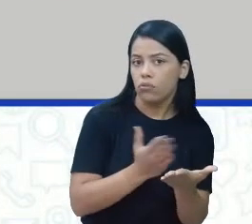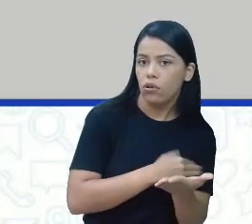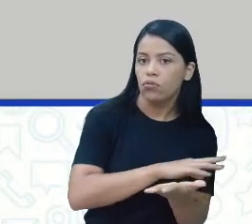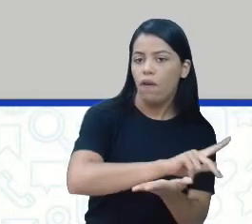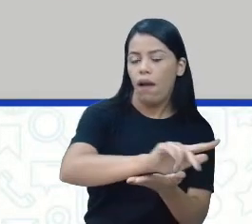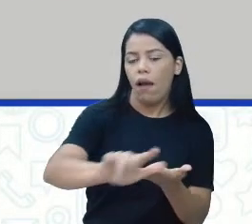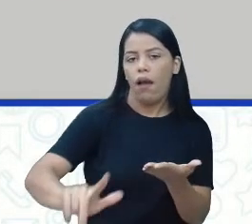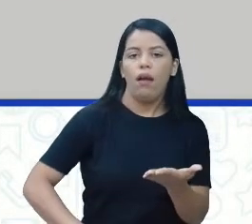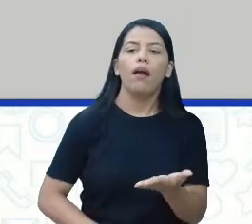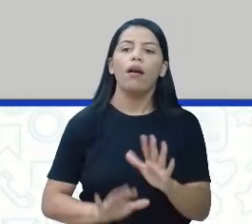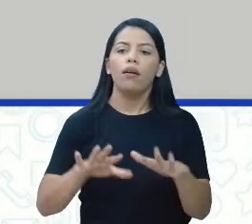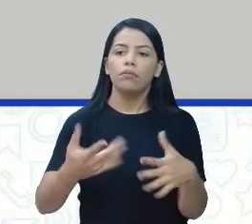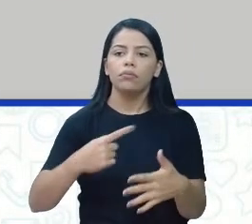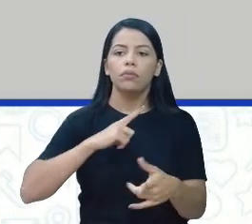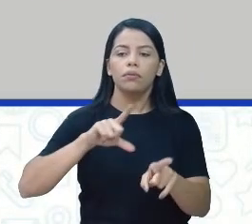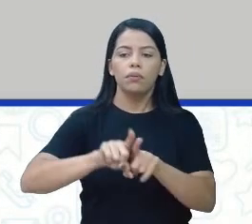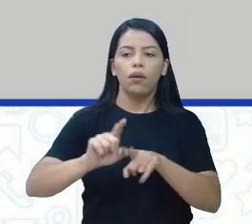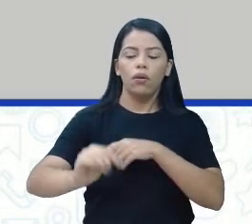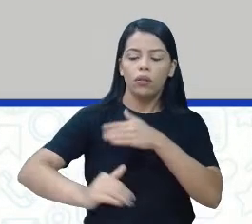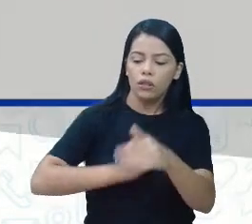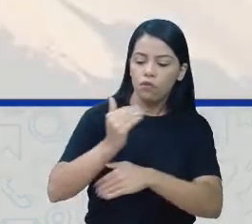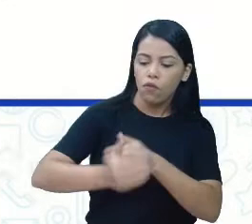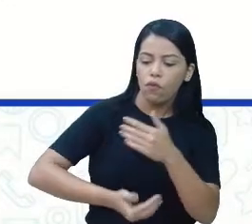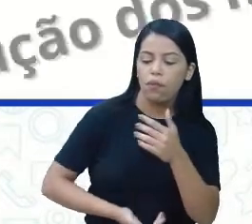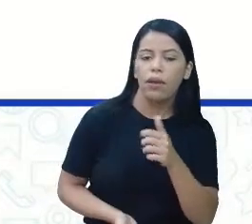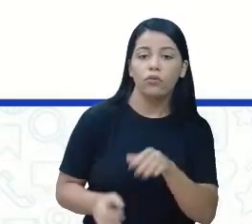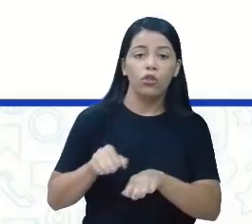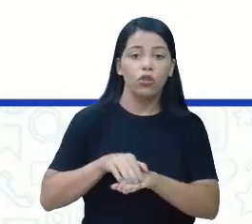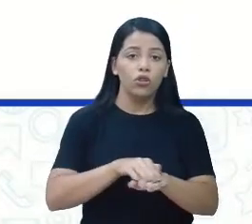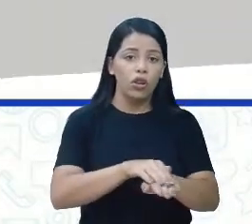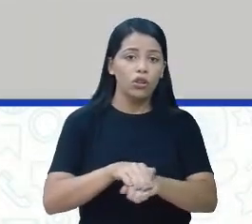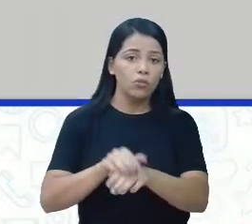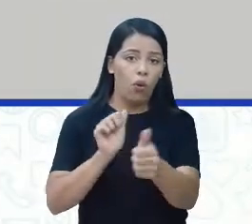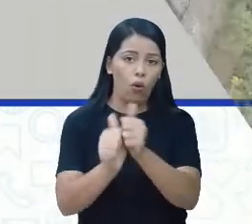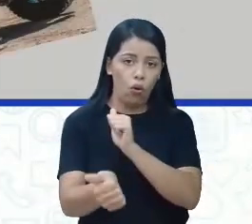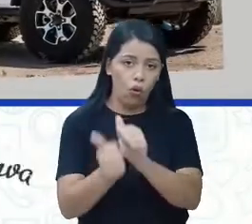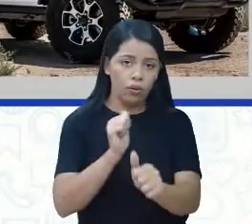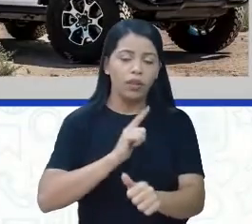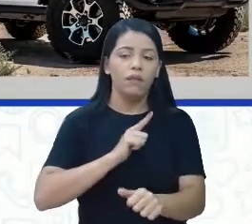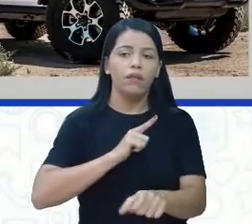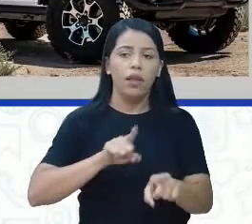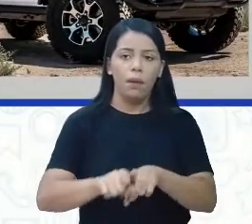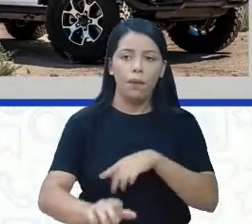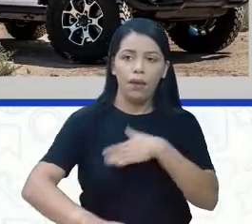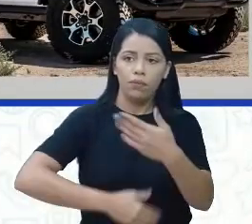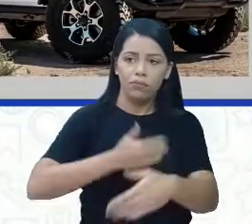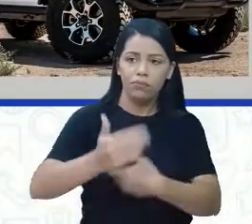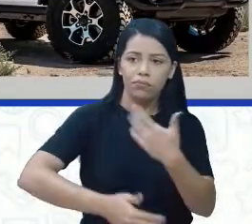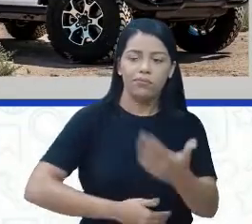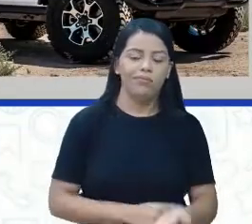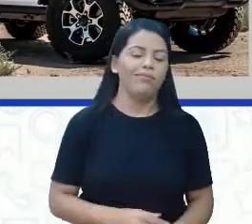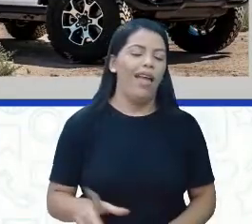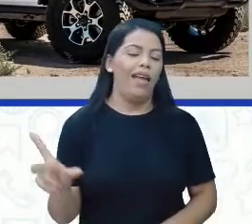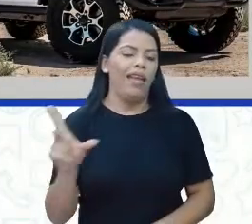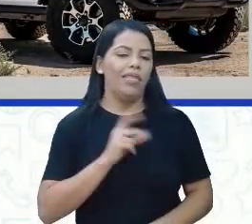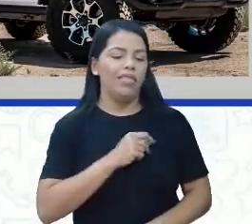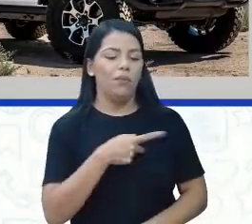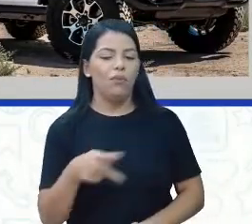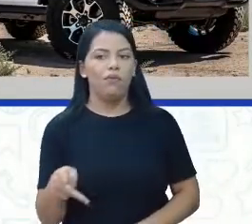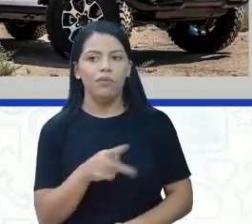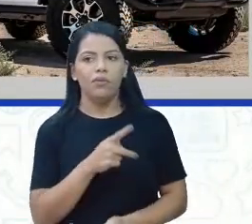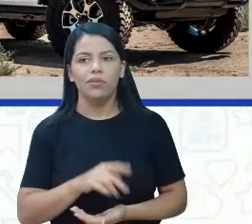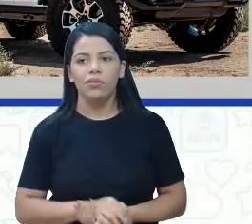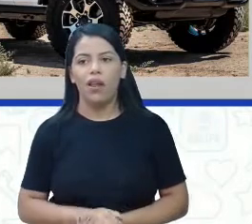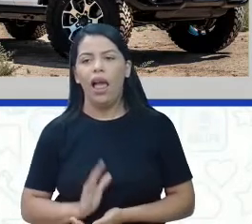revistas. Aí também tivemos o que? O avanço nos meios de transporte. Olha só na tela, hein? Eita, professor, hein?